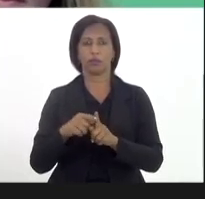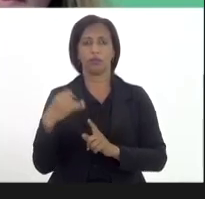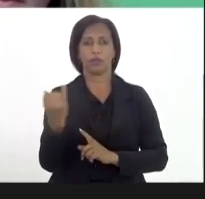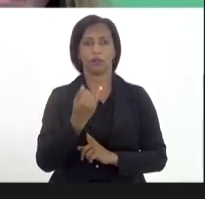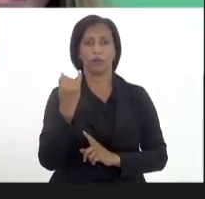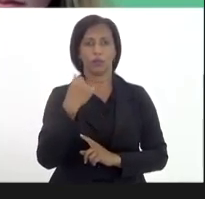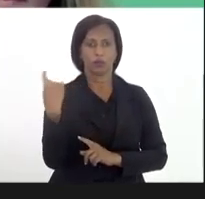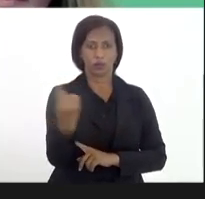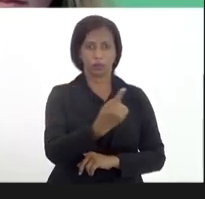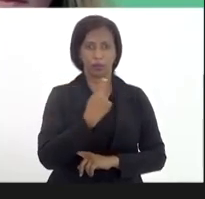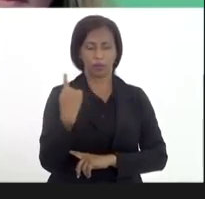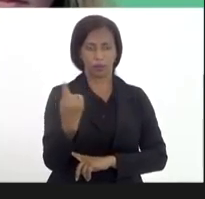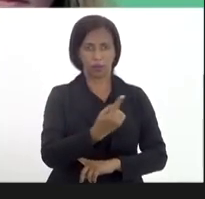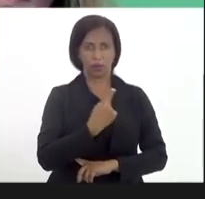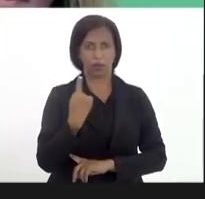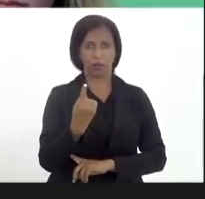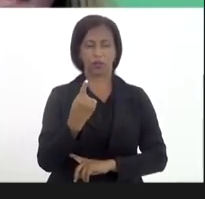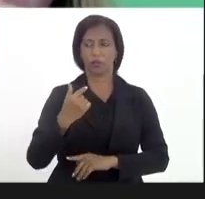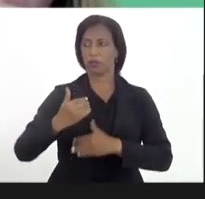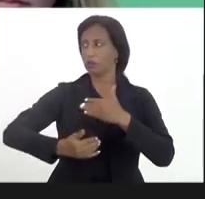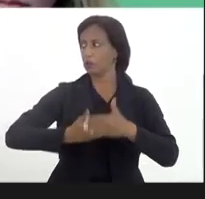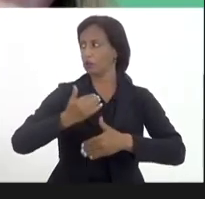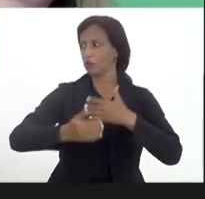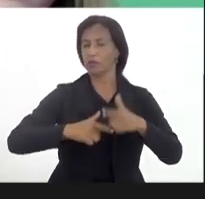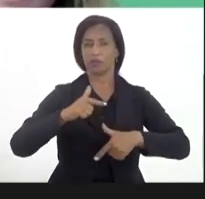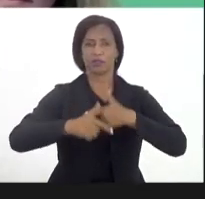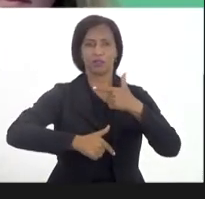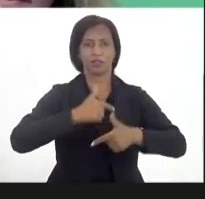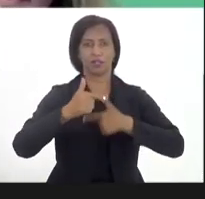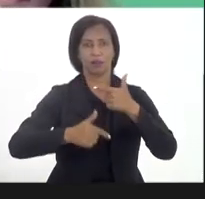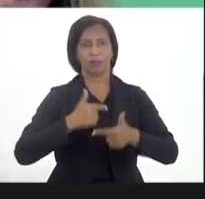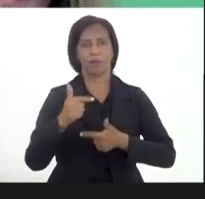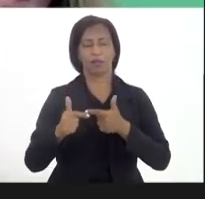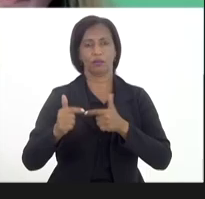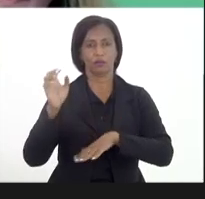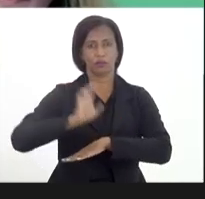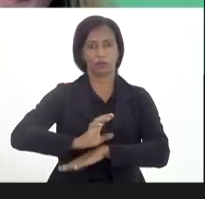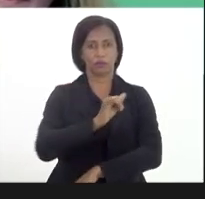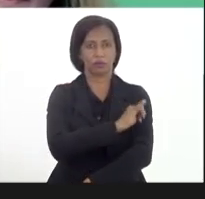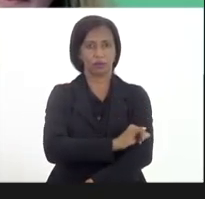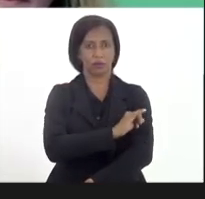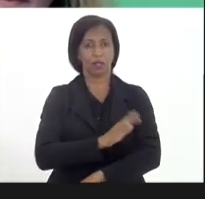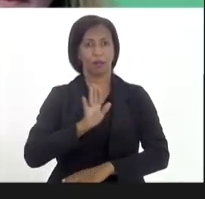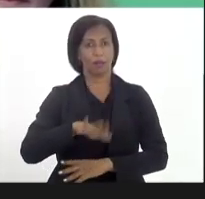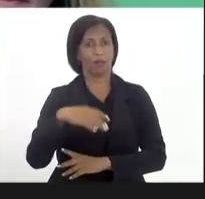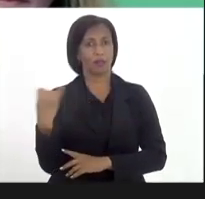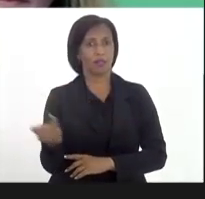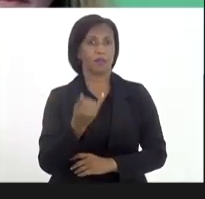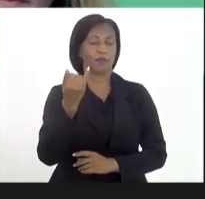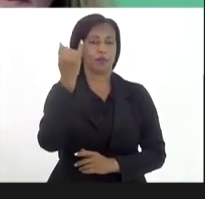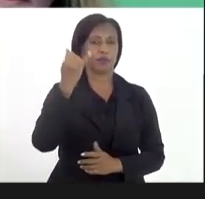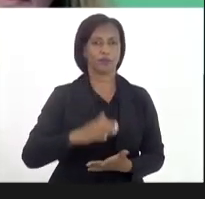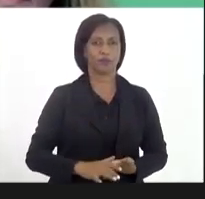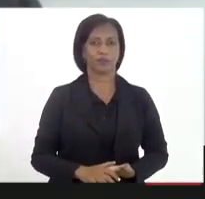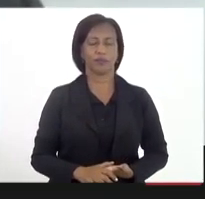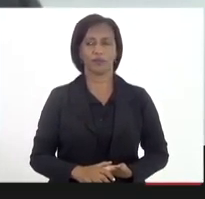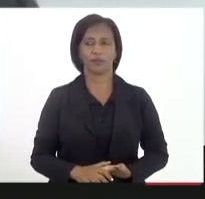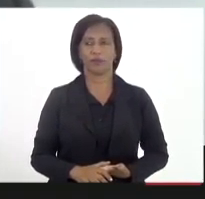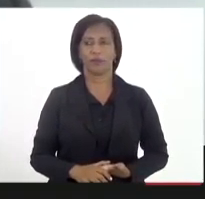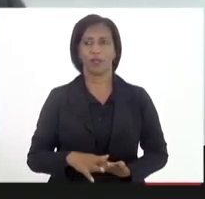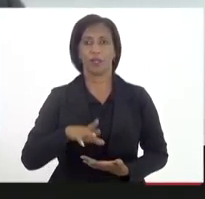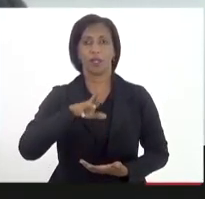importante para nós né como realização nas nossas carreiras um legado que a gente vai deixar aqui no Rio de Janeiro é fundamental e